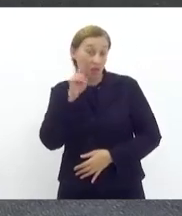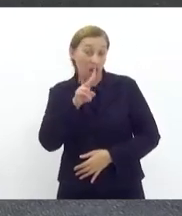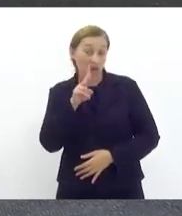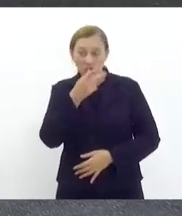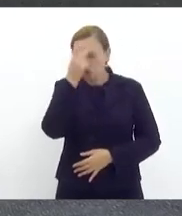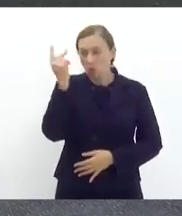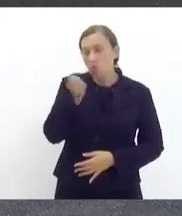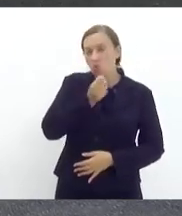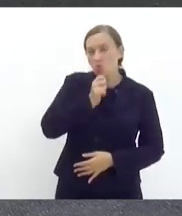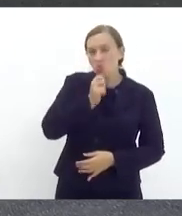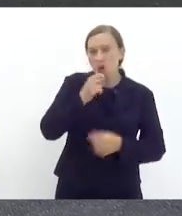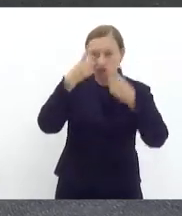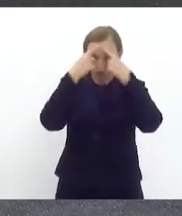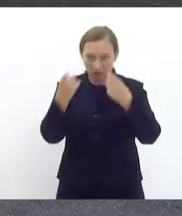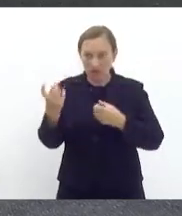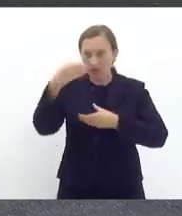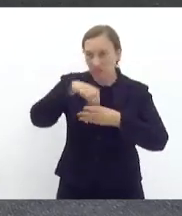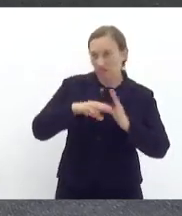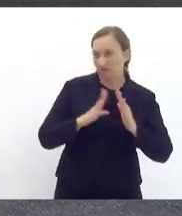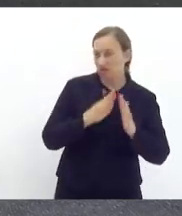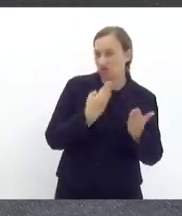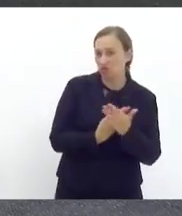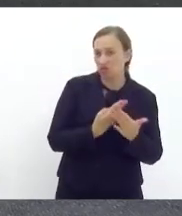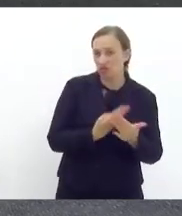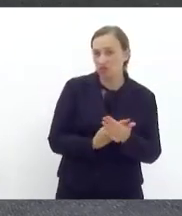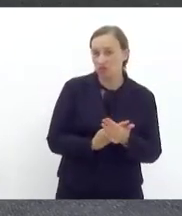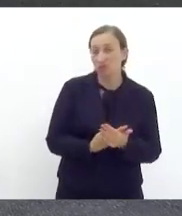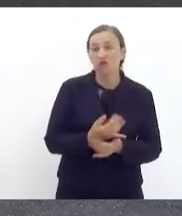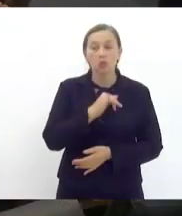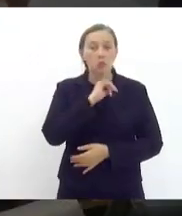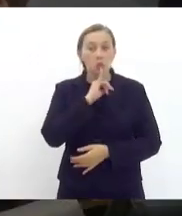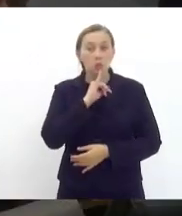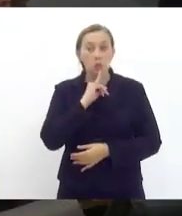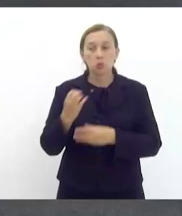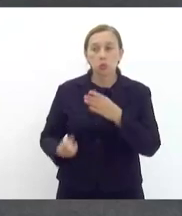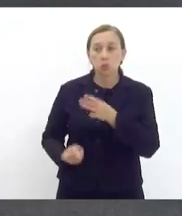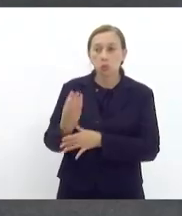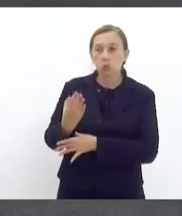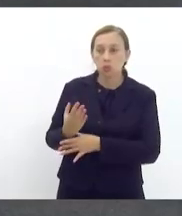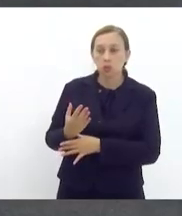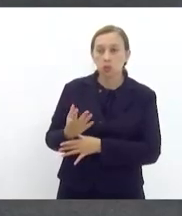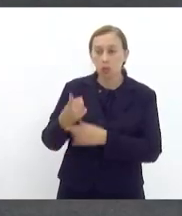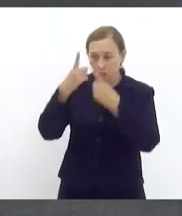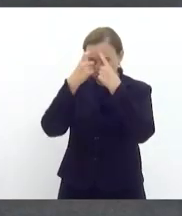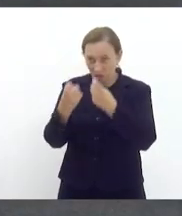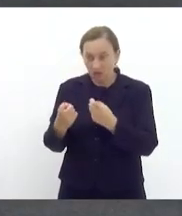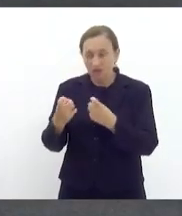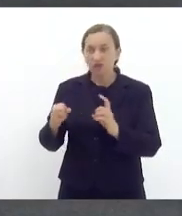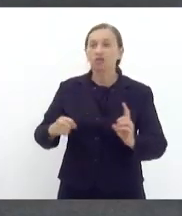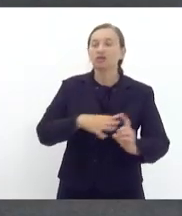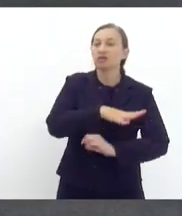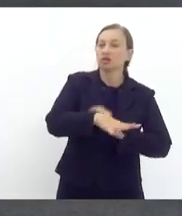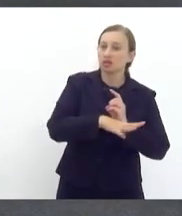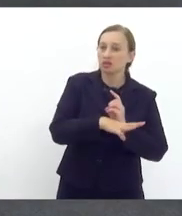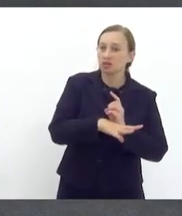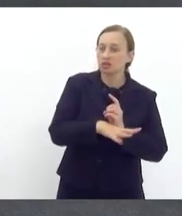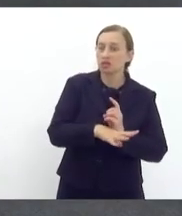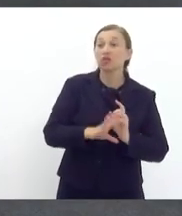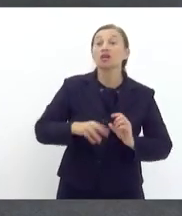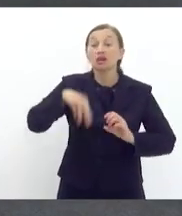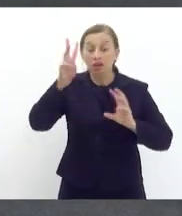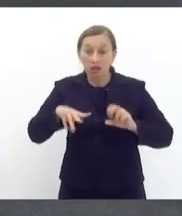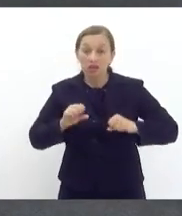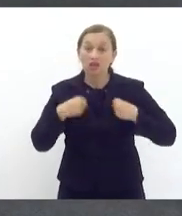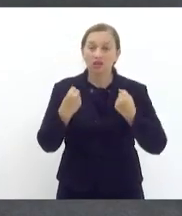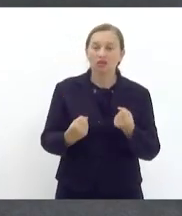violência nasce de dentro da escola infelizmente reproduzem a violência da sociedade e aqueles que defendem